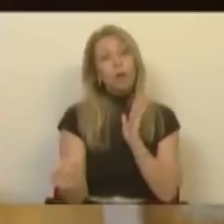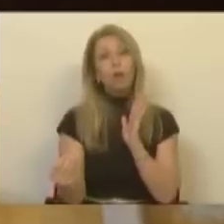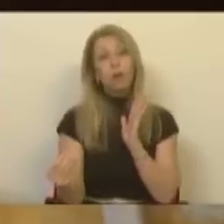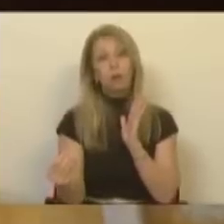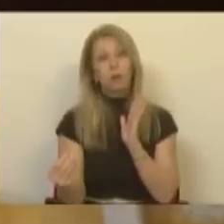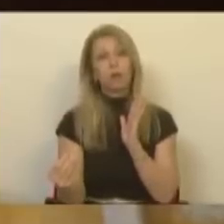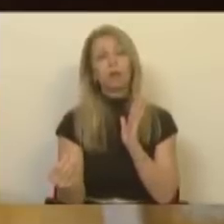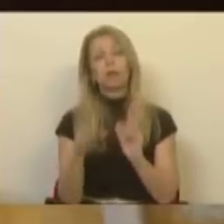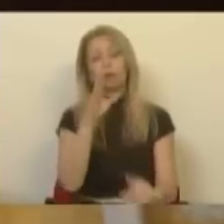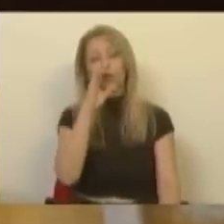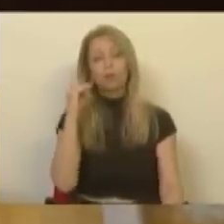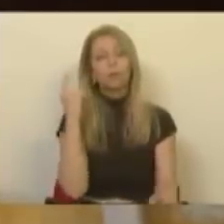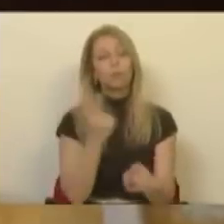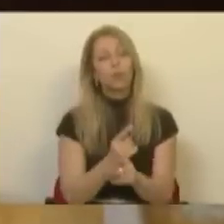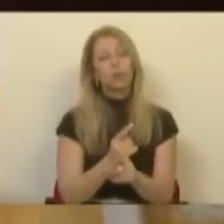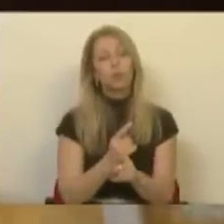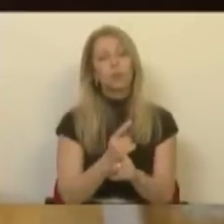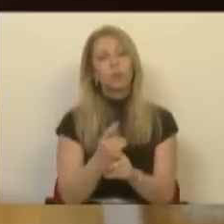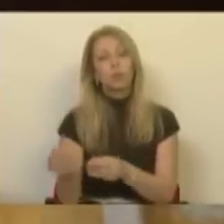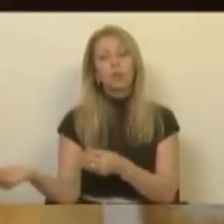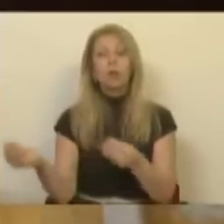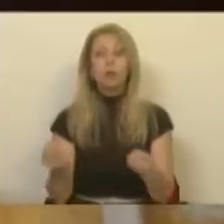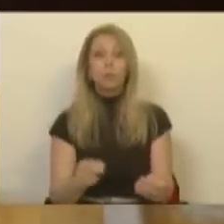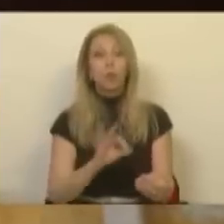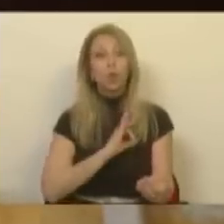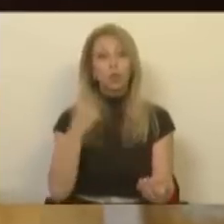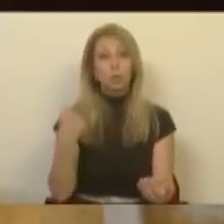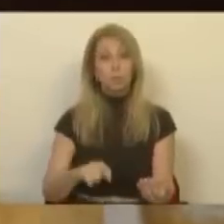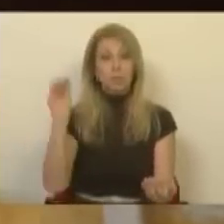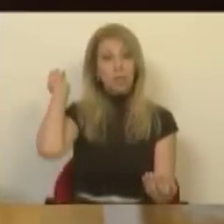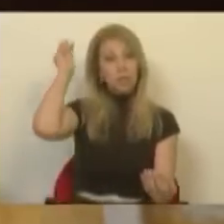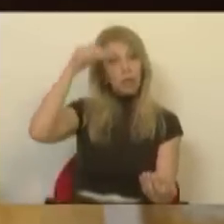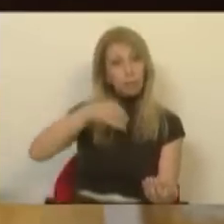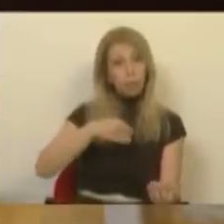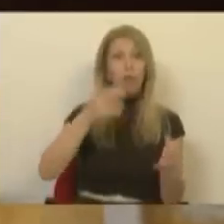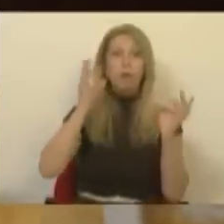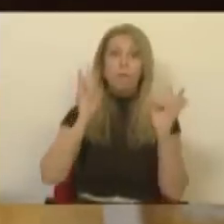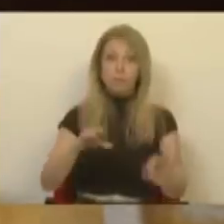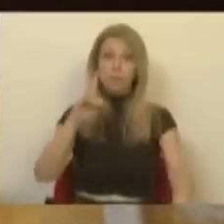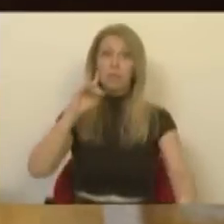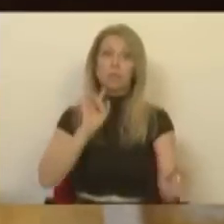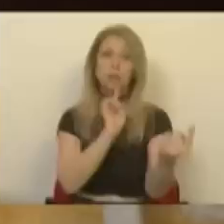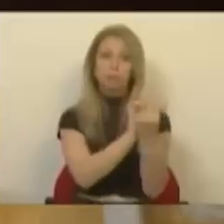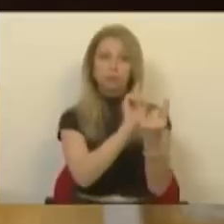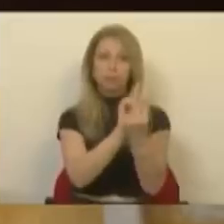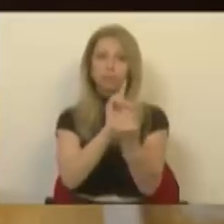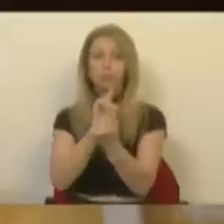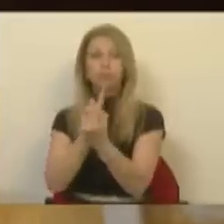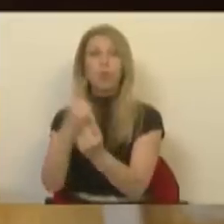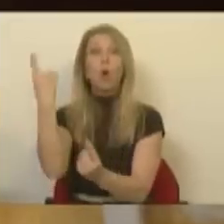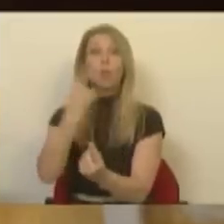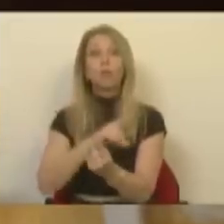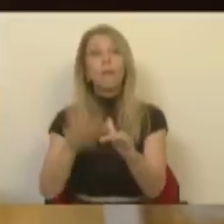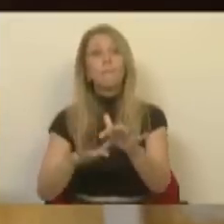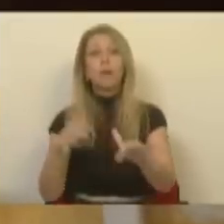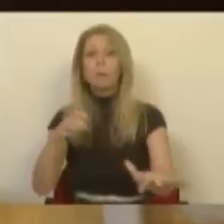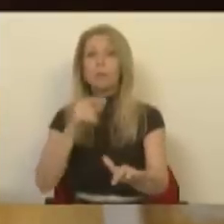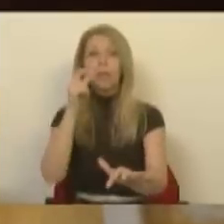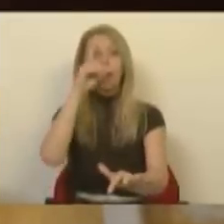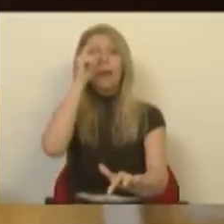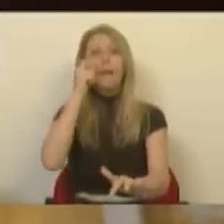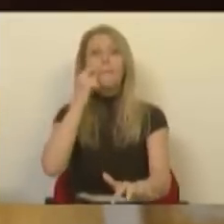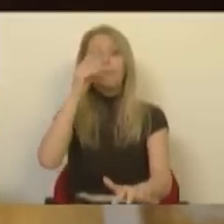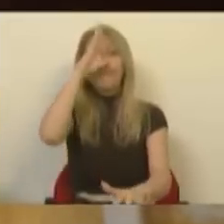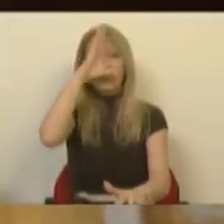ao mesmo tempo que são apresentados ao Senhor Presidente da República tem que haver audições obrigatórias parlamentar para todos os ministros e